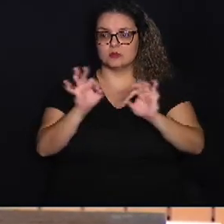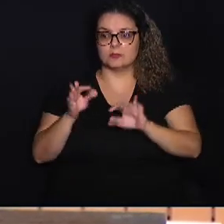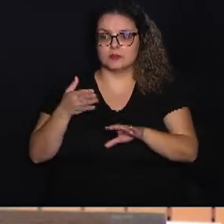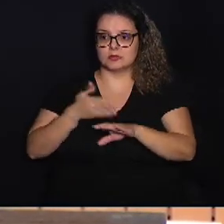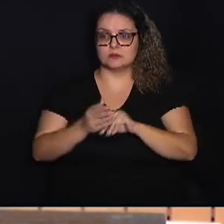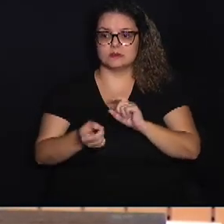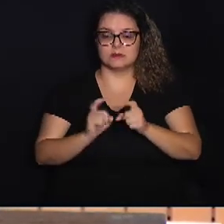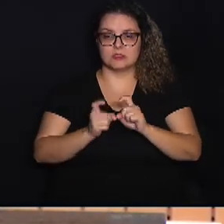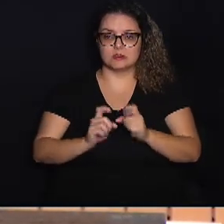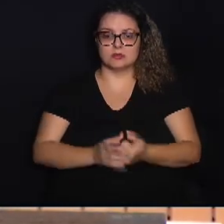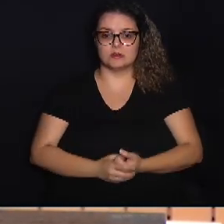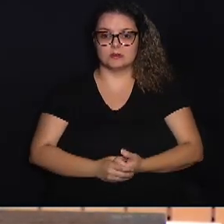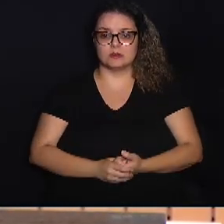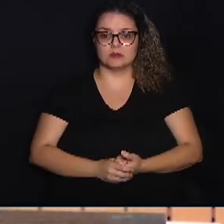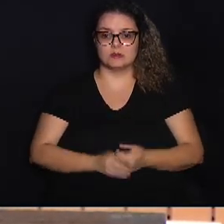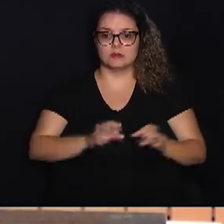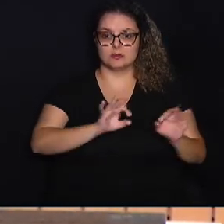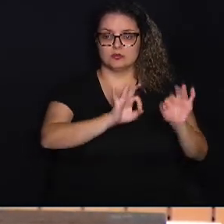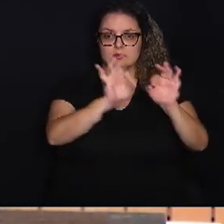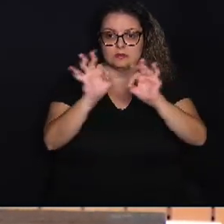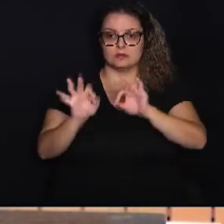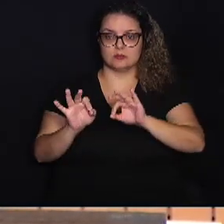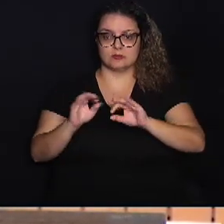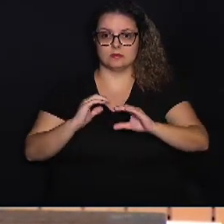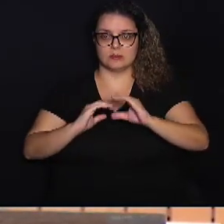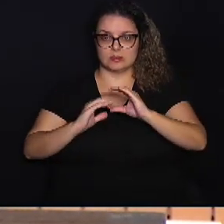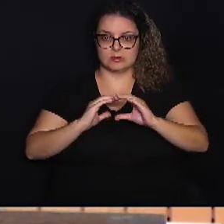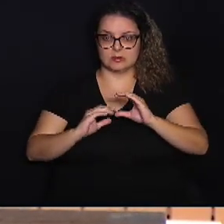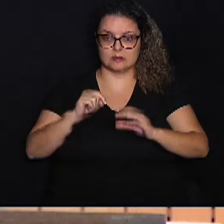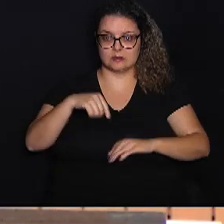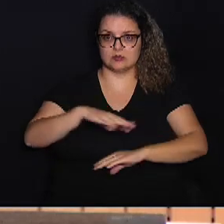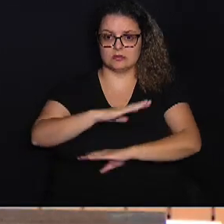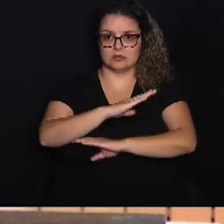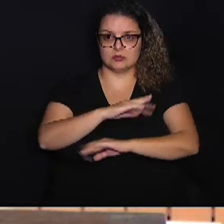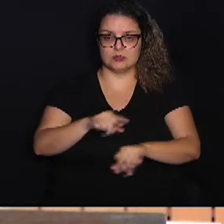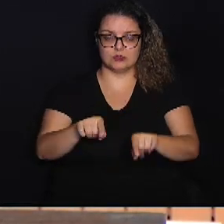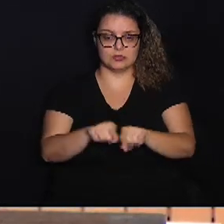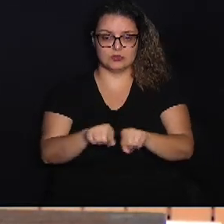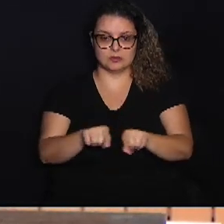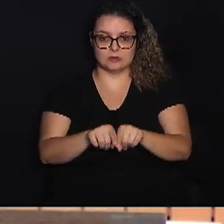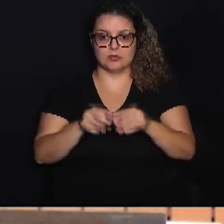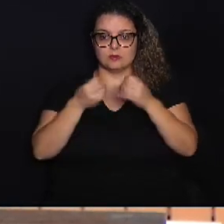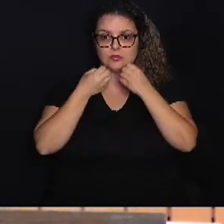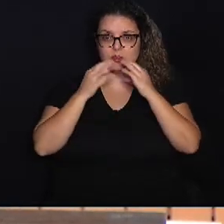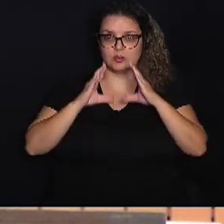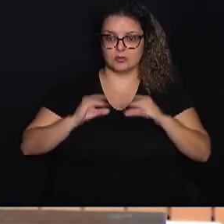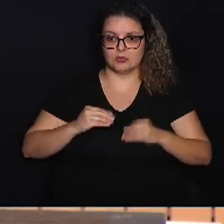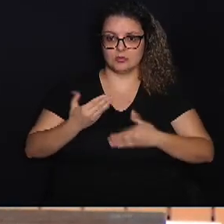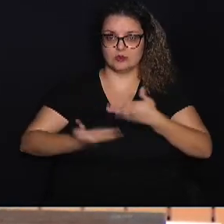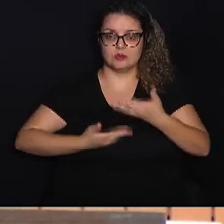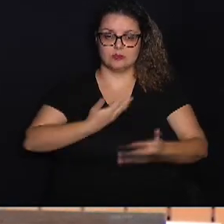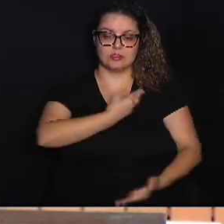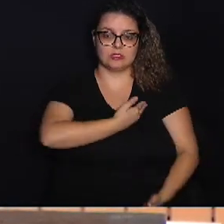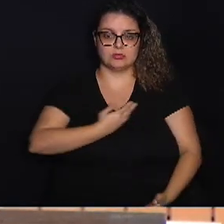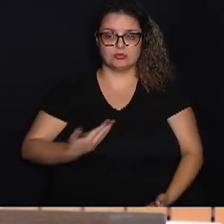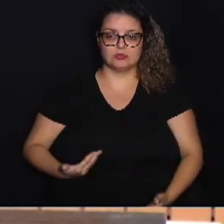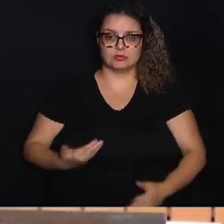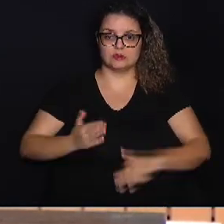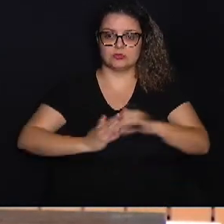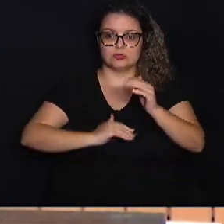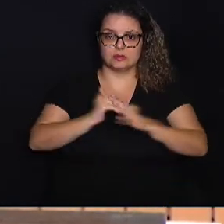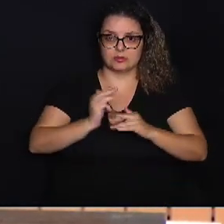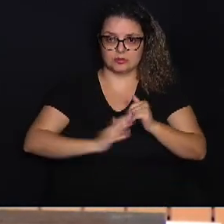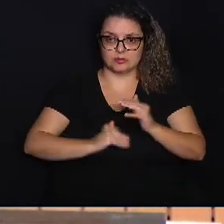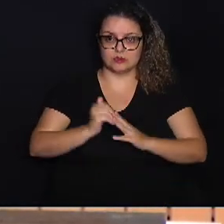sessão que nos assiste pelos canais de comunicação dessa casa e também boa noite aos servidores